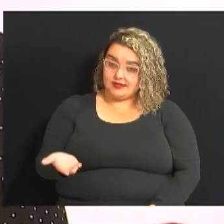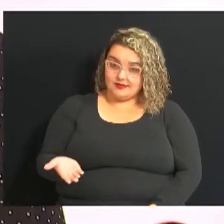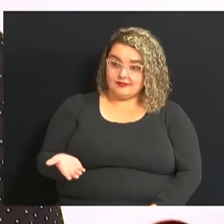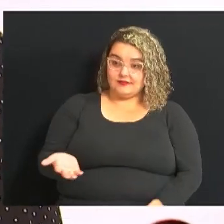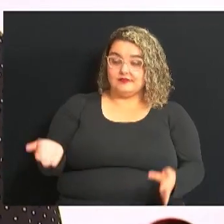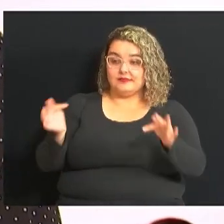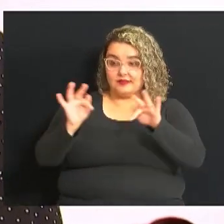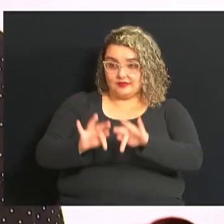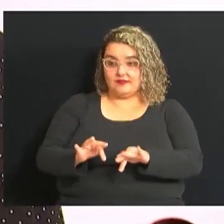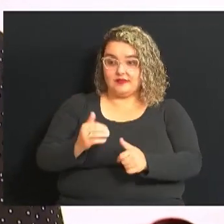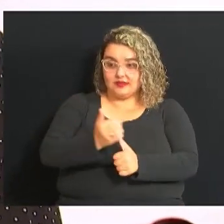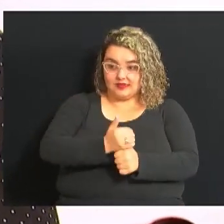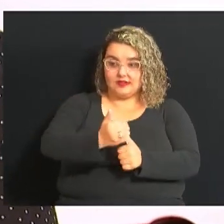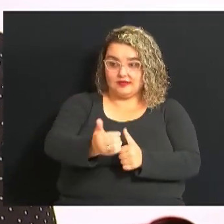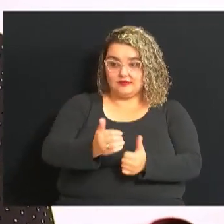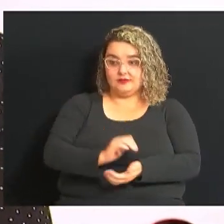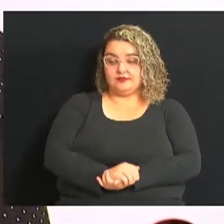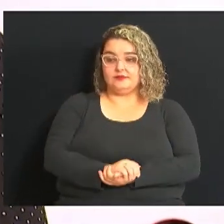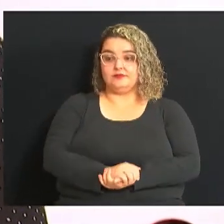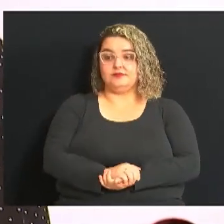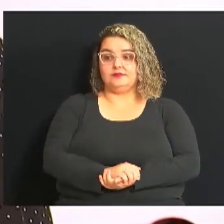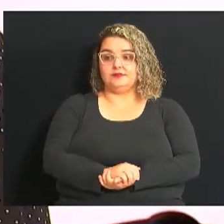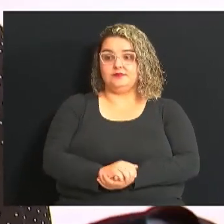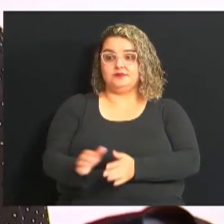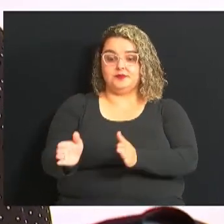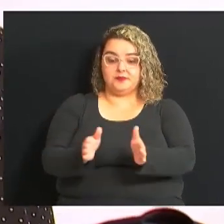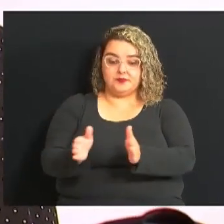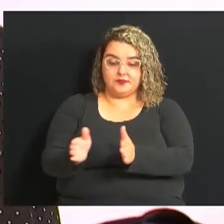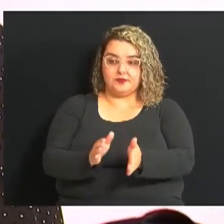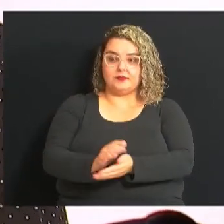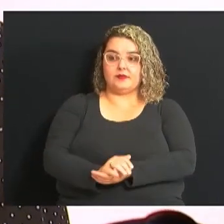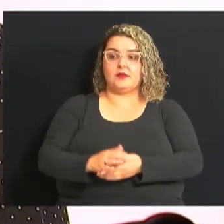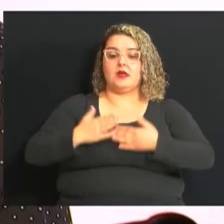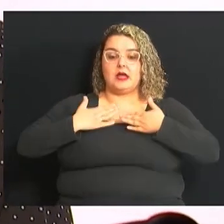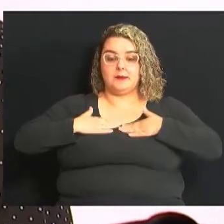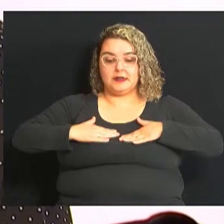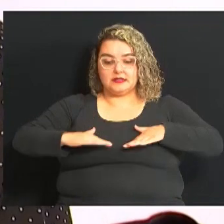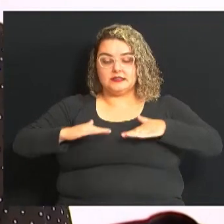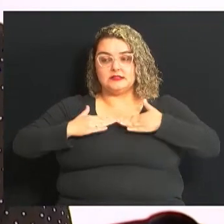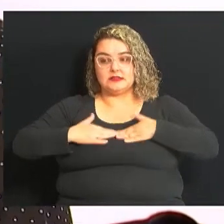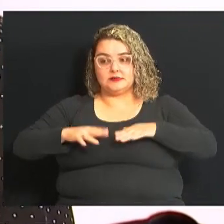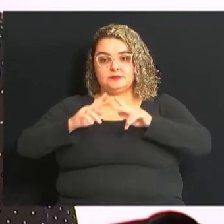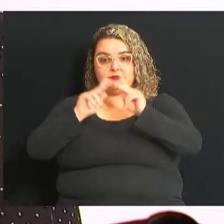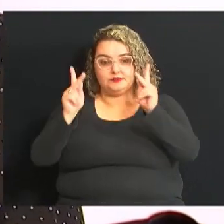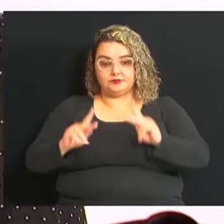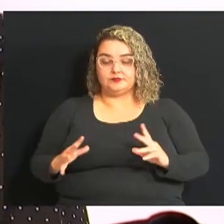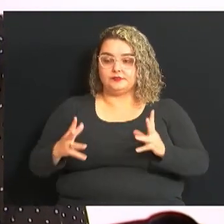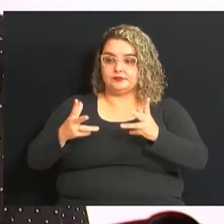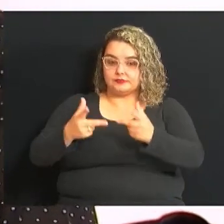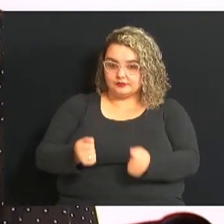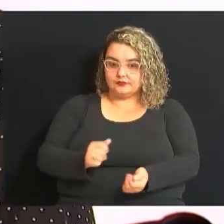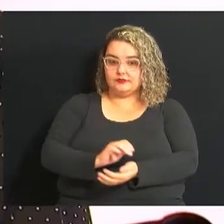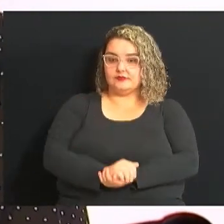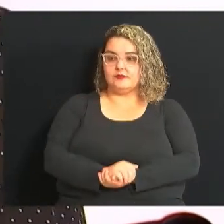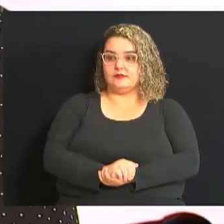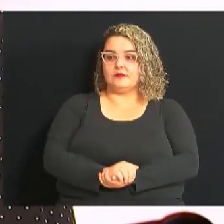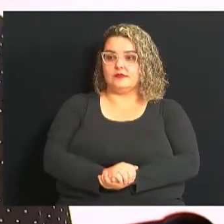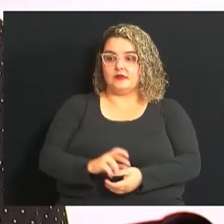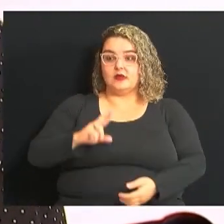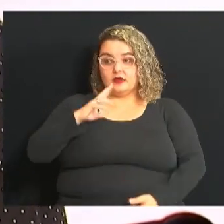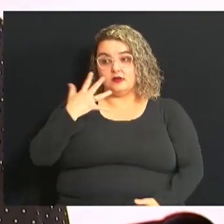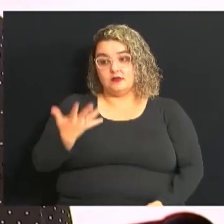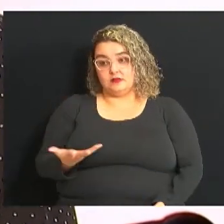desse mandato, para um período mais tranquilo, né? Tudo mais resolvido.